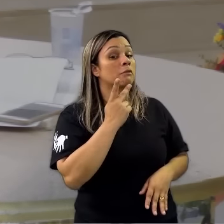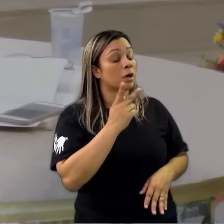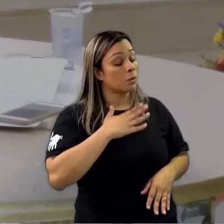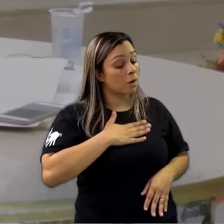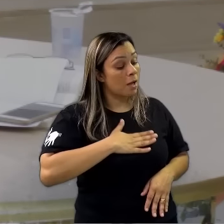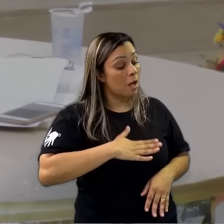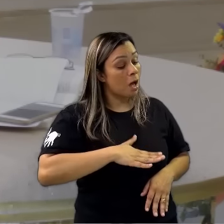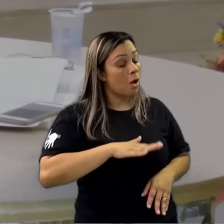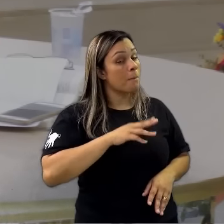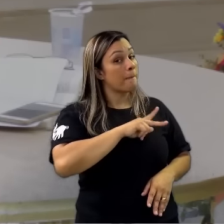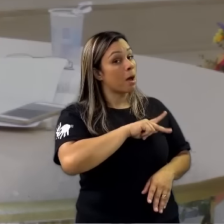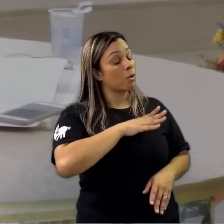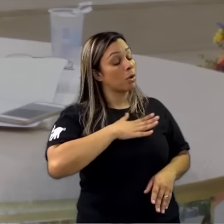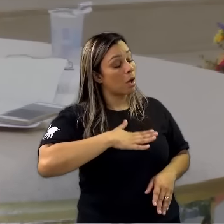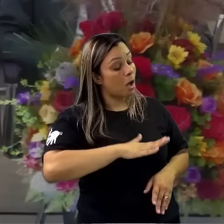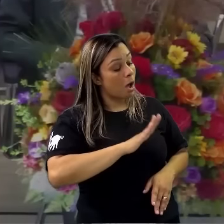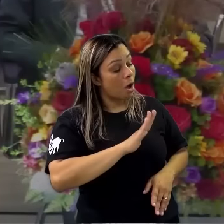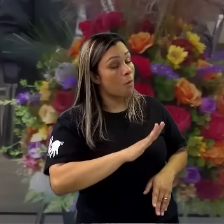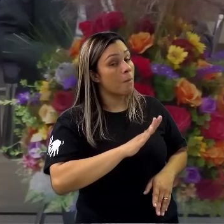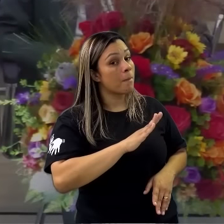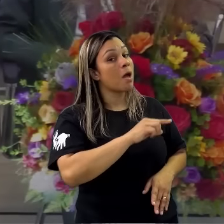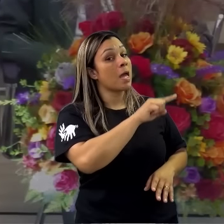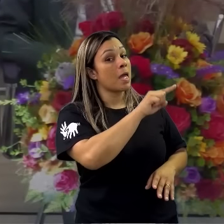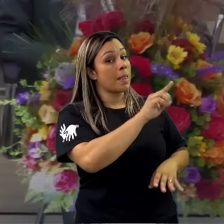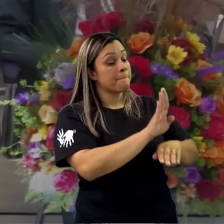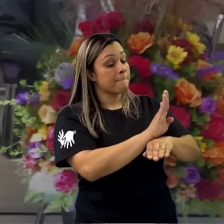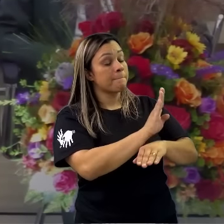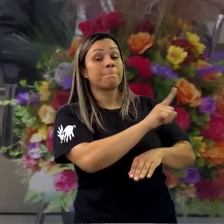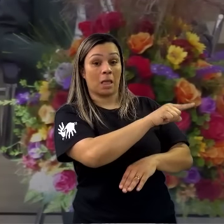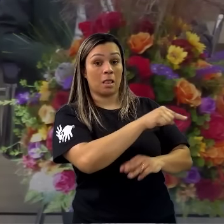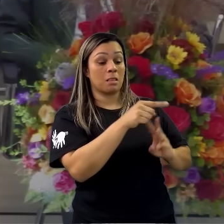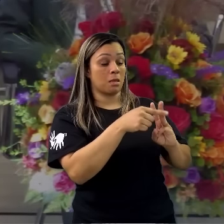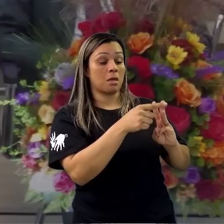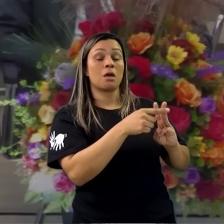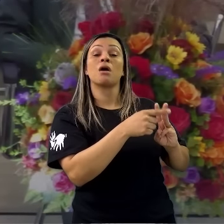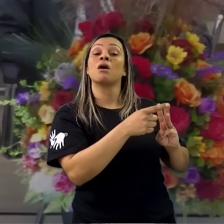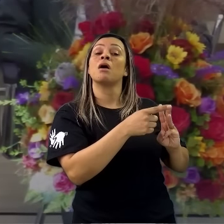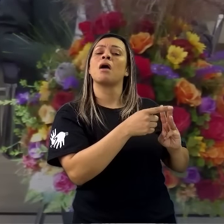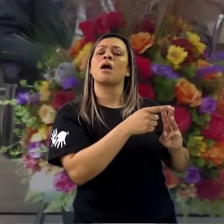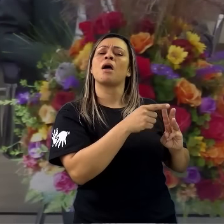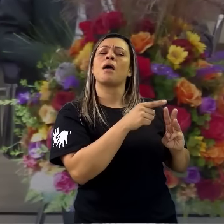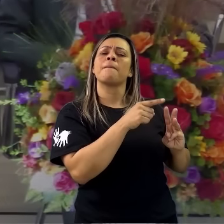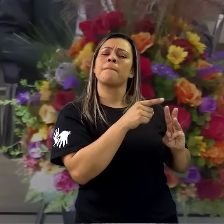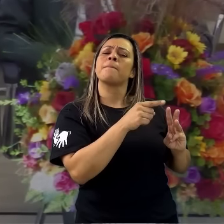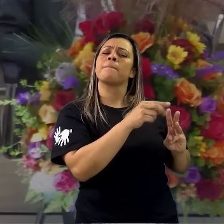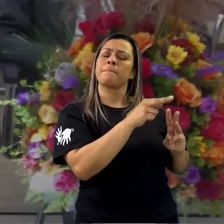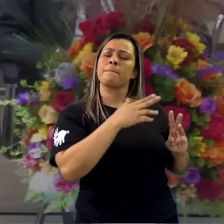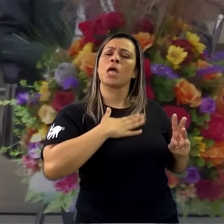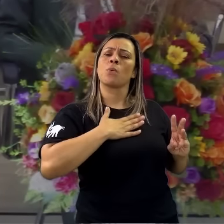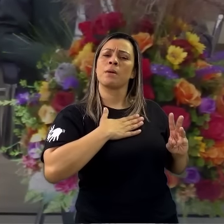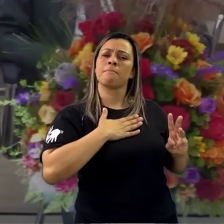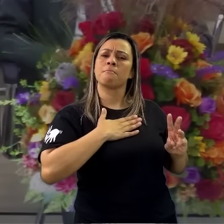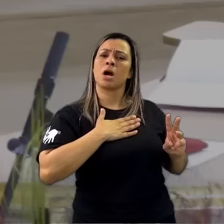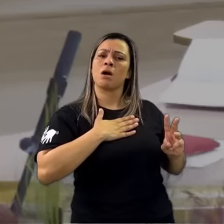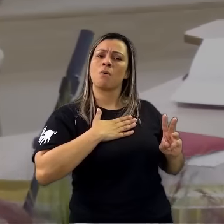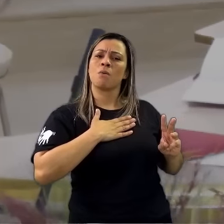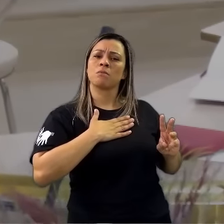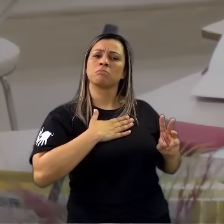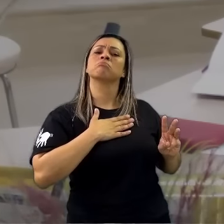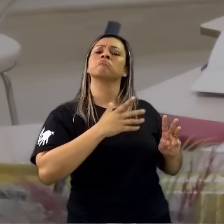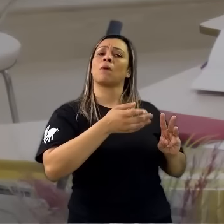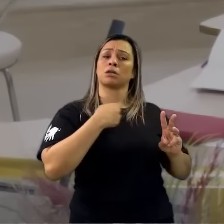ele é meu irmão deixa eu falar uma coisa para você você tá vendo não ter feito nele que ele tem mesmo eu posso falar de você lembra quando botaram você